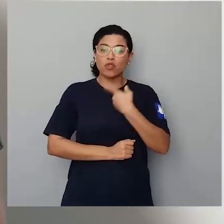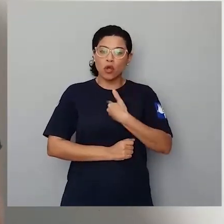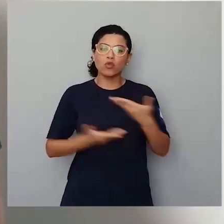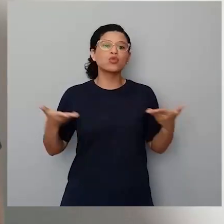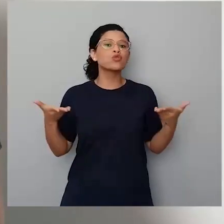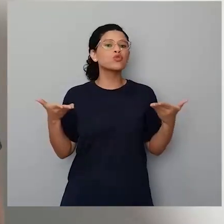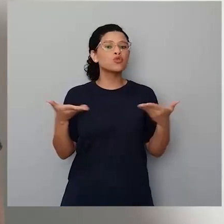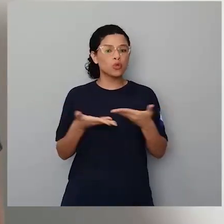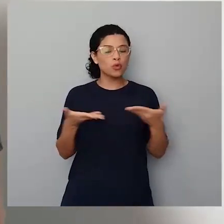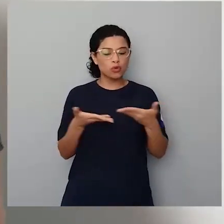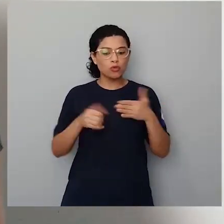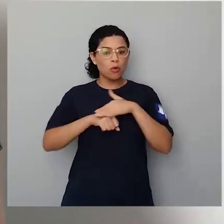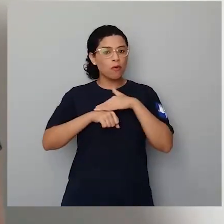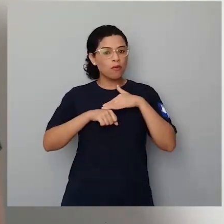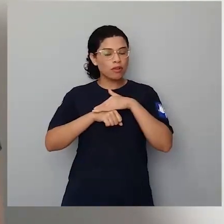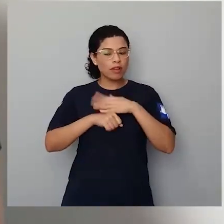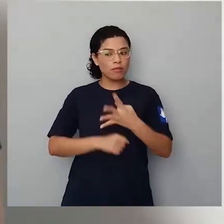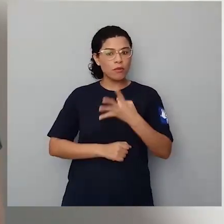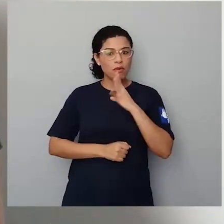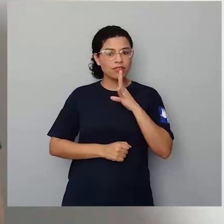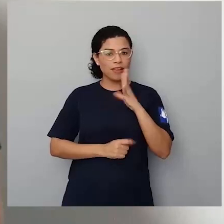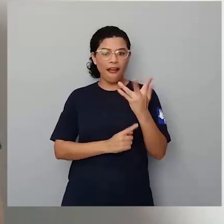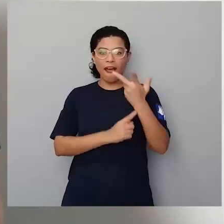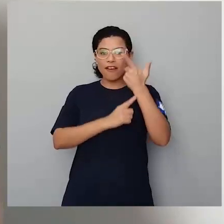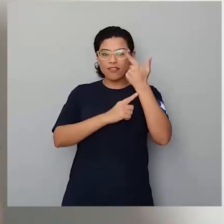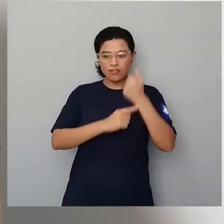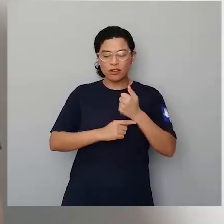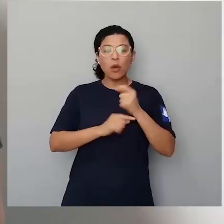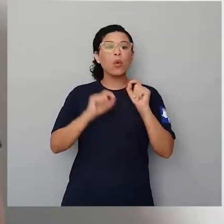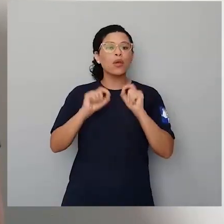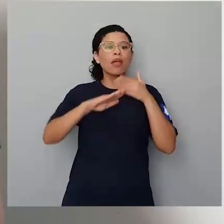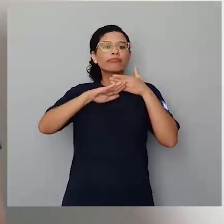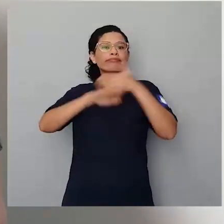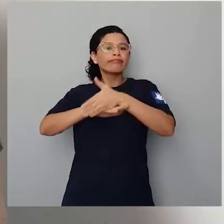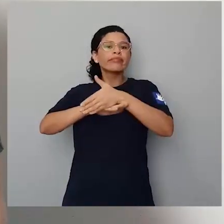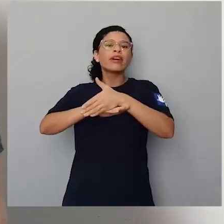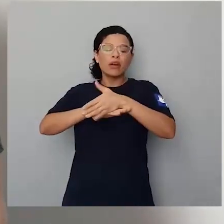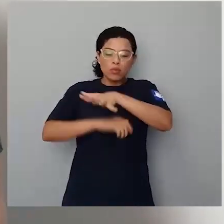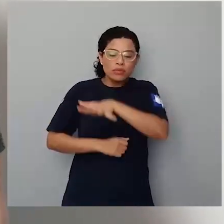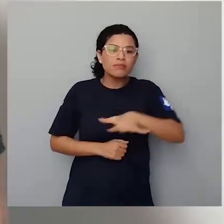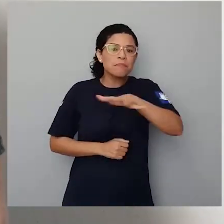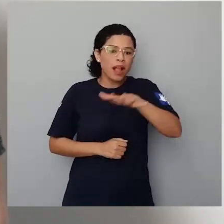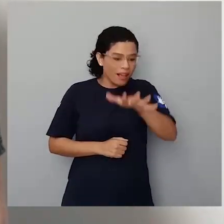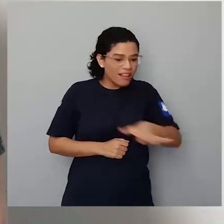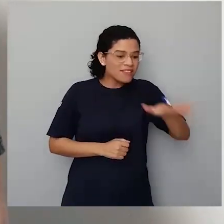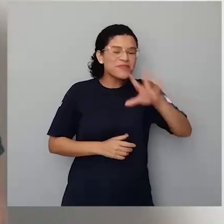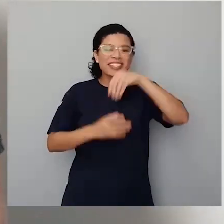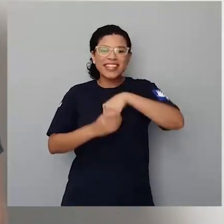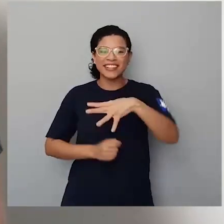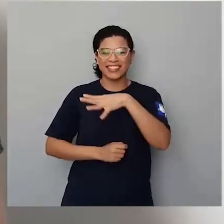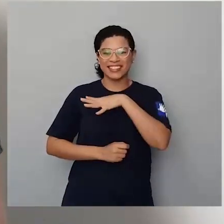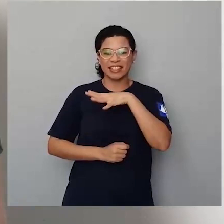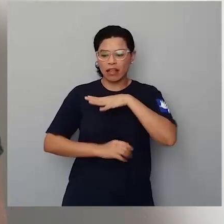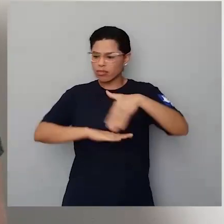e conversar um pouquinho sobre um tipo de arte que faz uma intervenção nos espaços